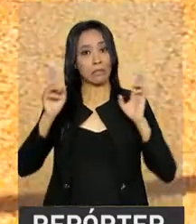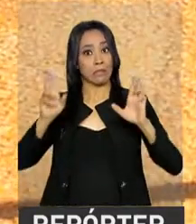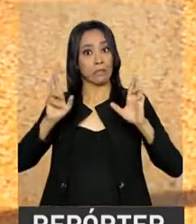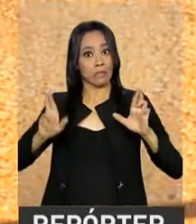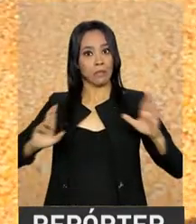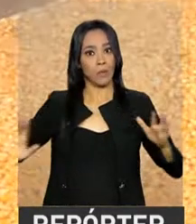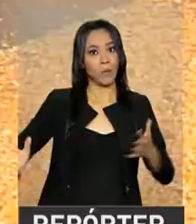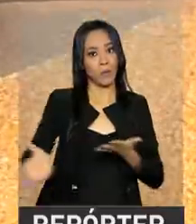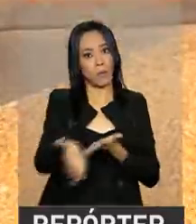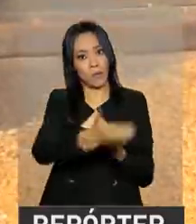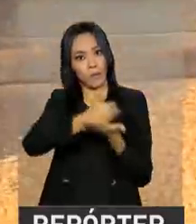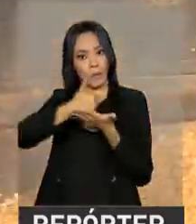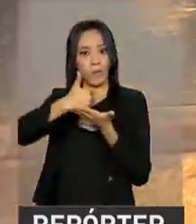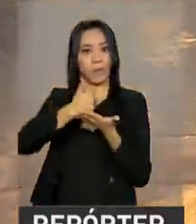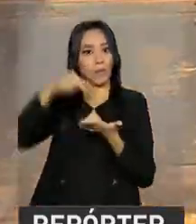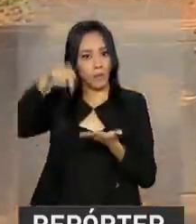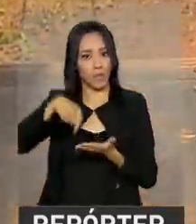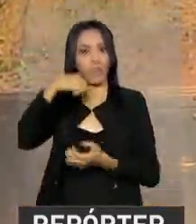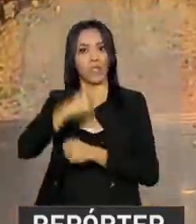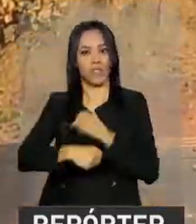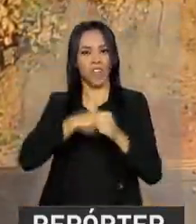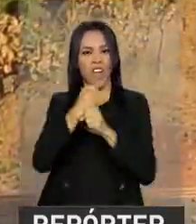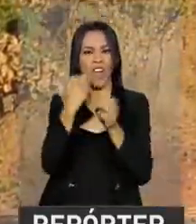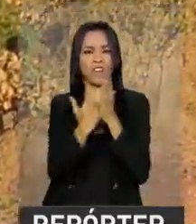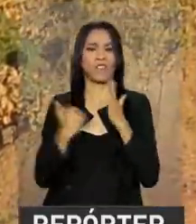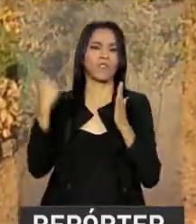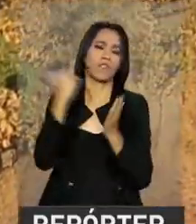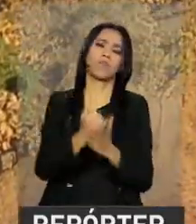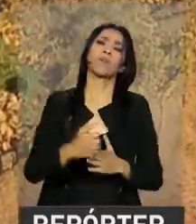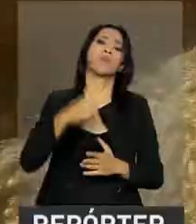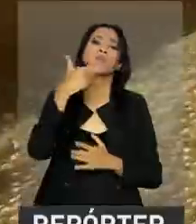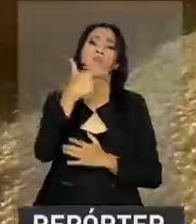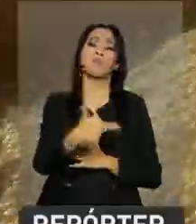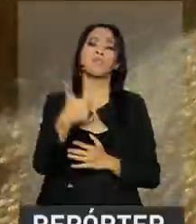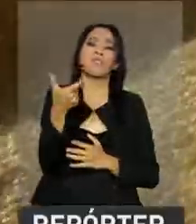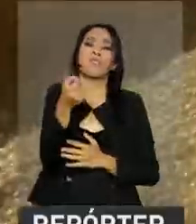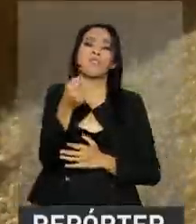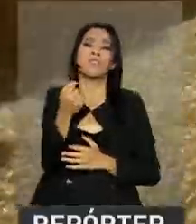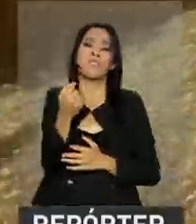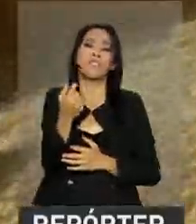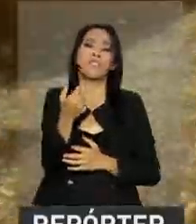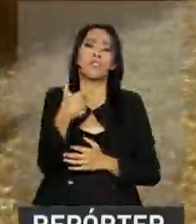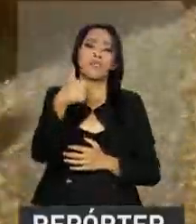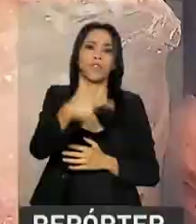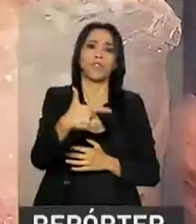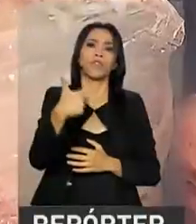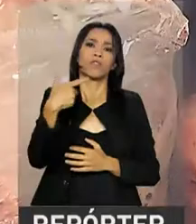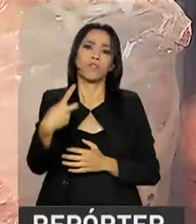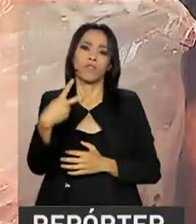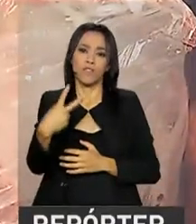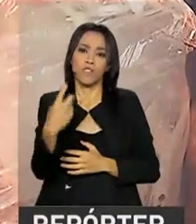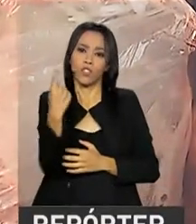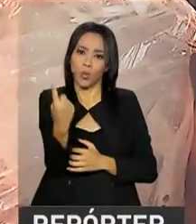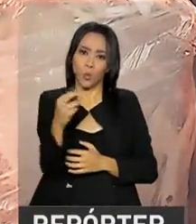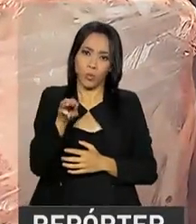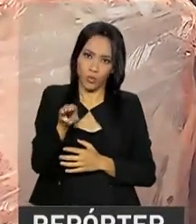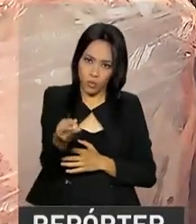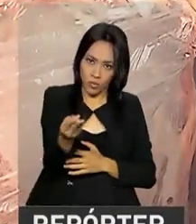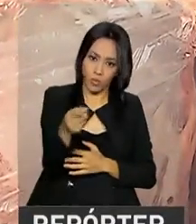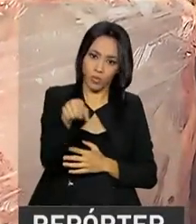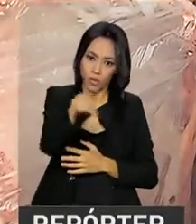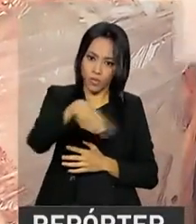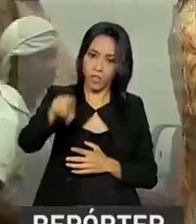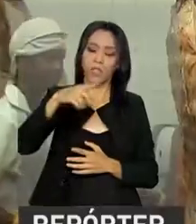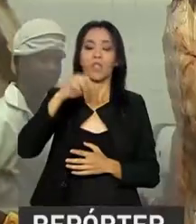de grãos neste ano acima de 221 milhões de toneladas segundo o ibge além disso nosso país